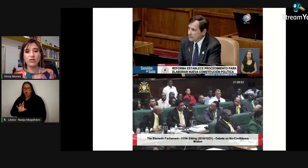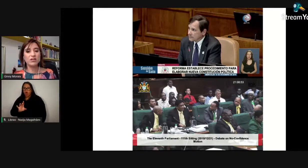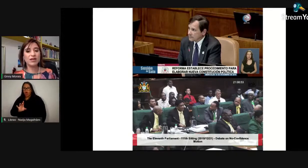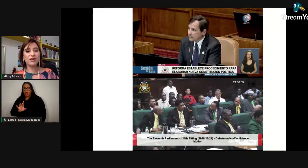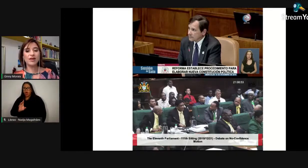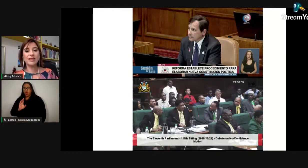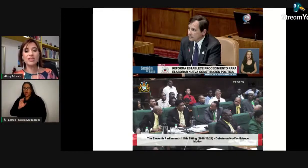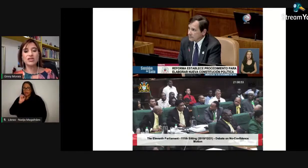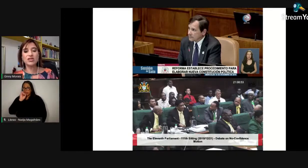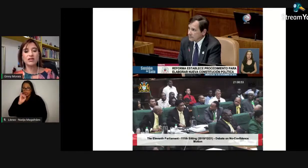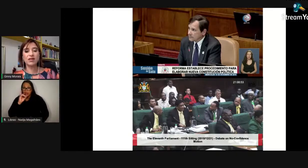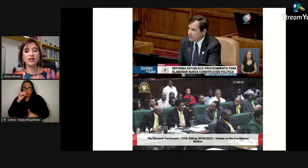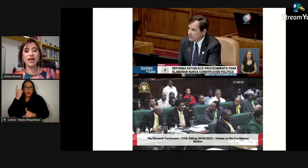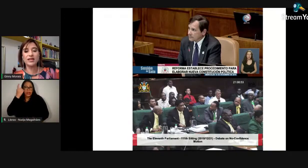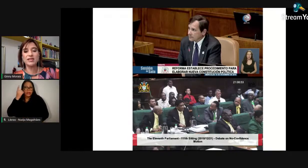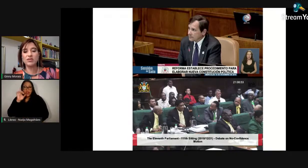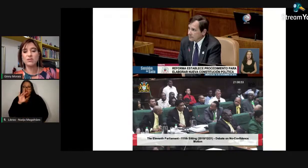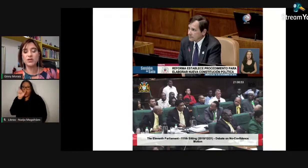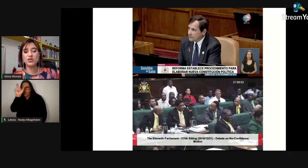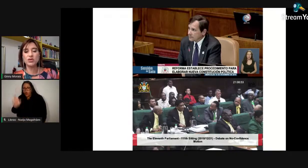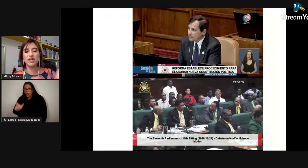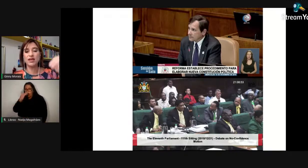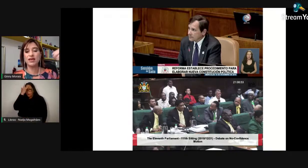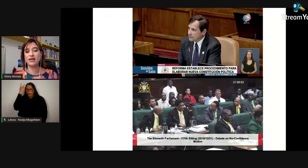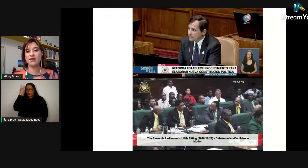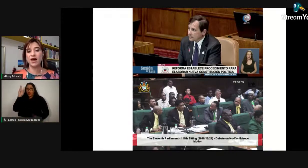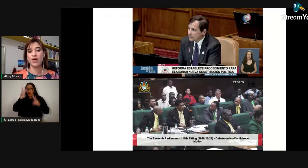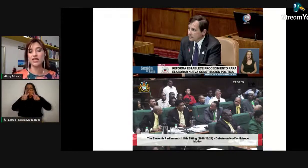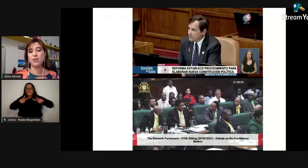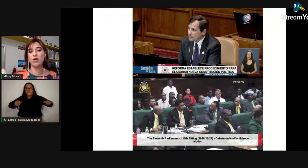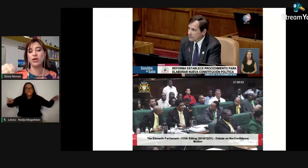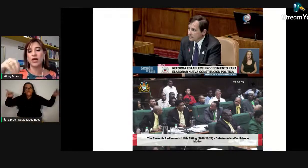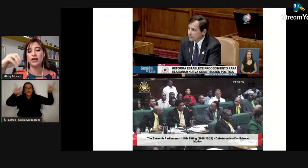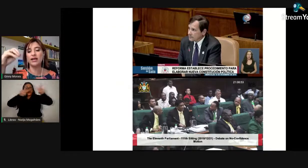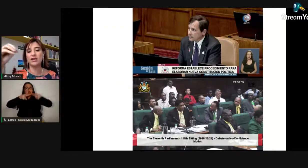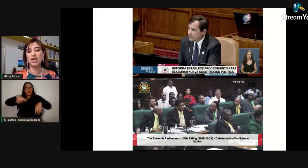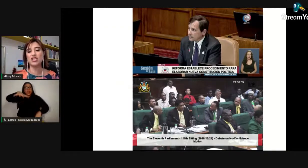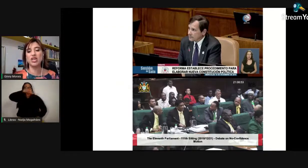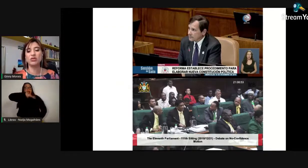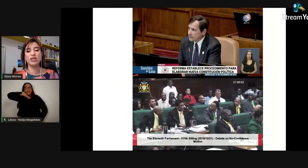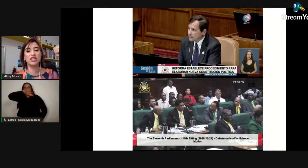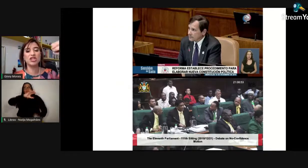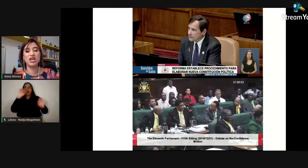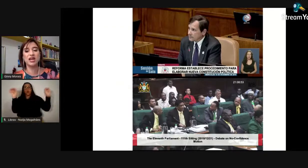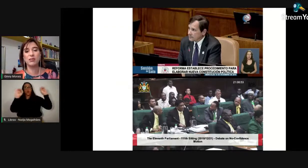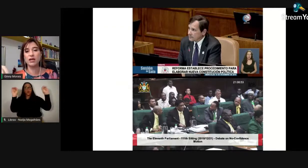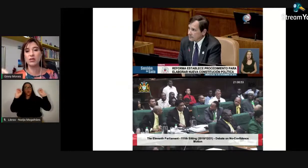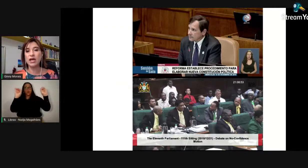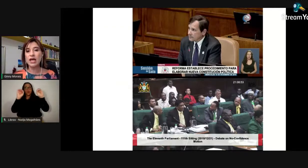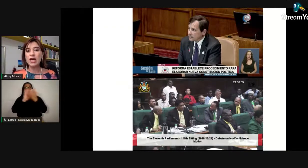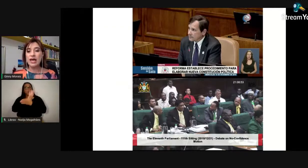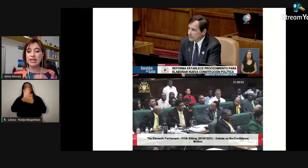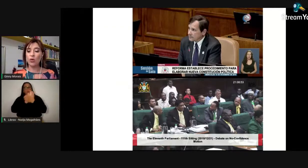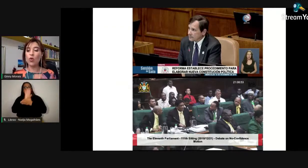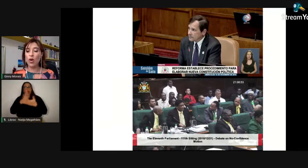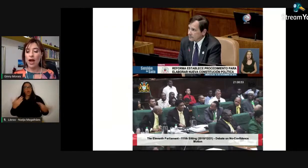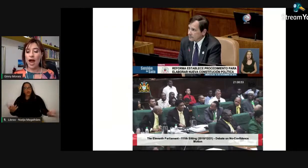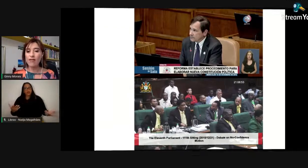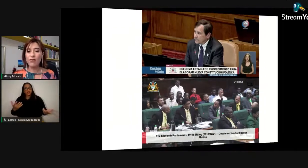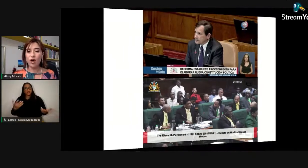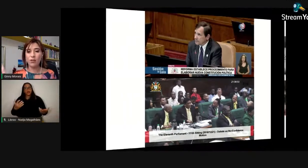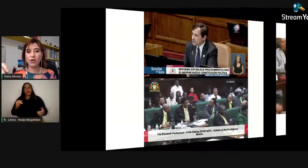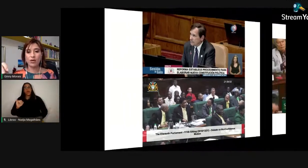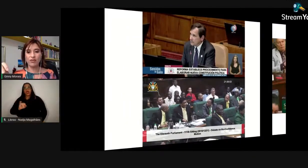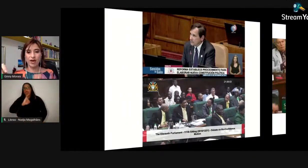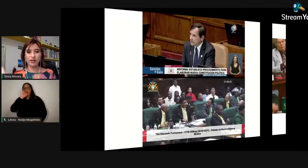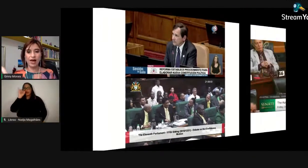voto, você não está vendo nada disso, você não está vendo a reação das pessoas, que alguém esbarrou nele, que tem gente rindo, que tem gente reclamando. Então,